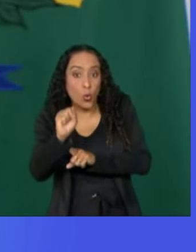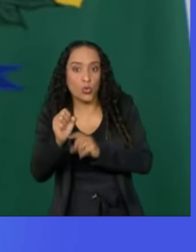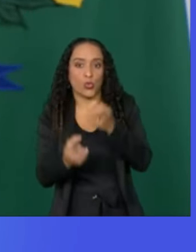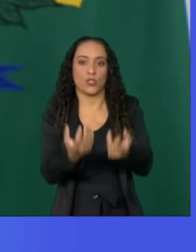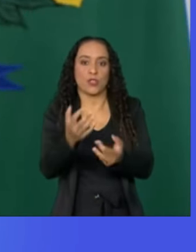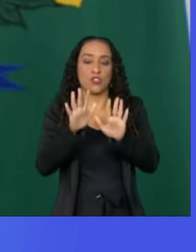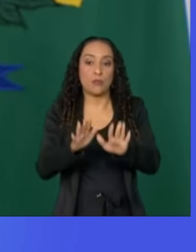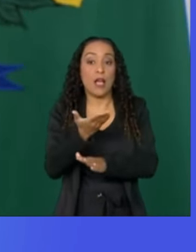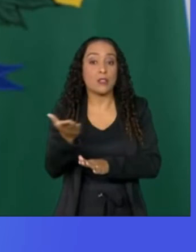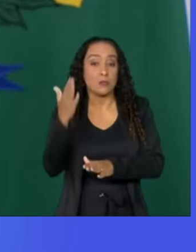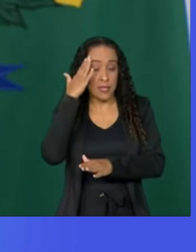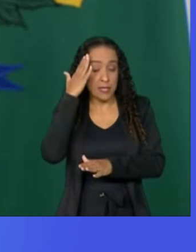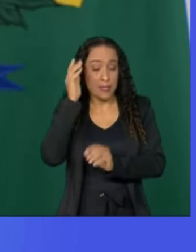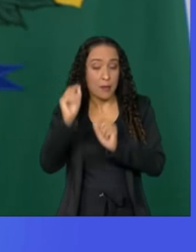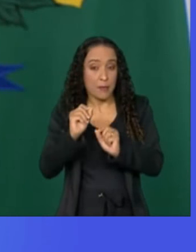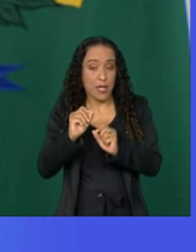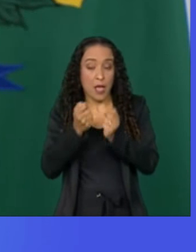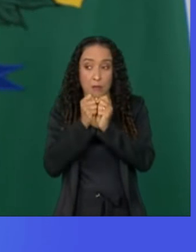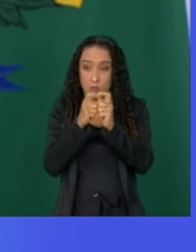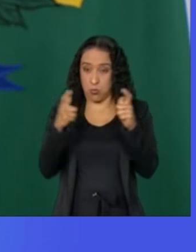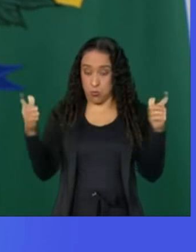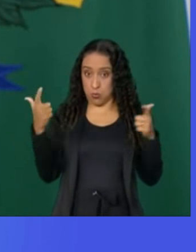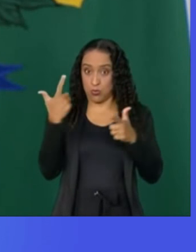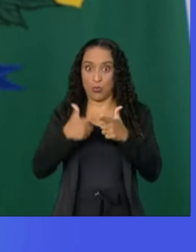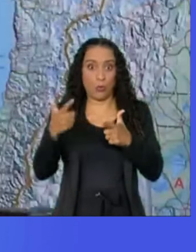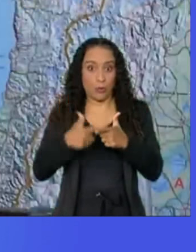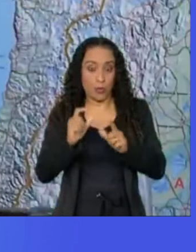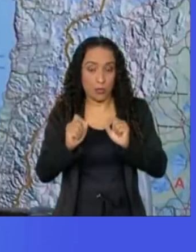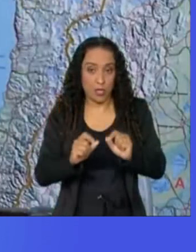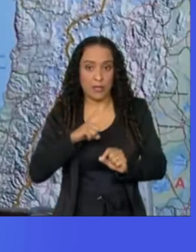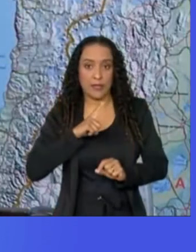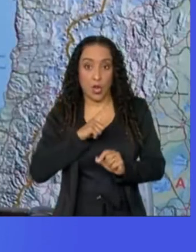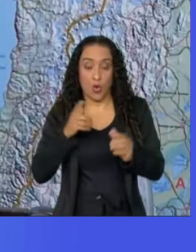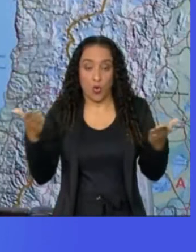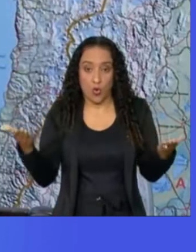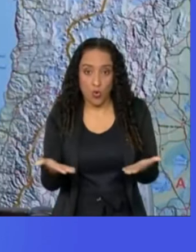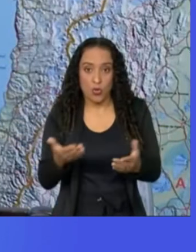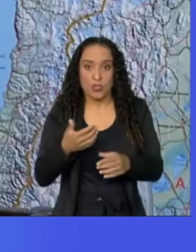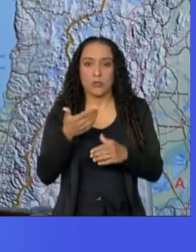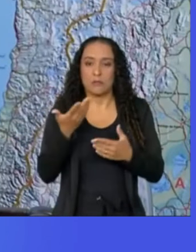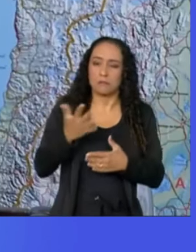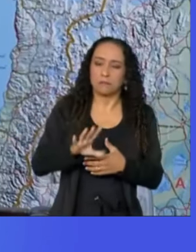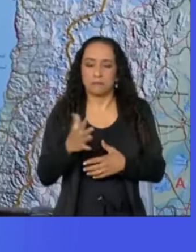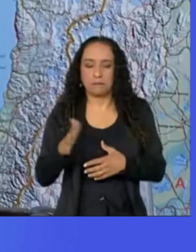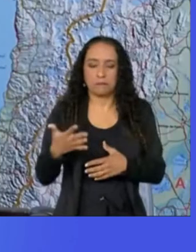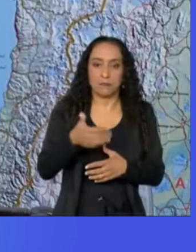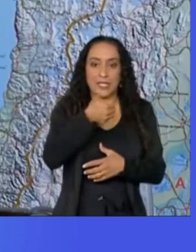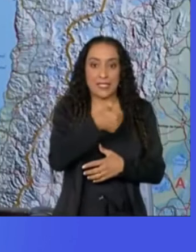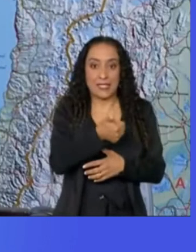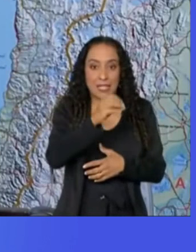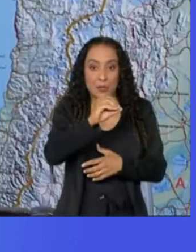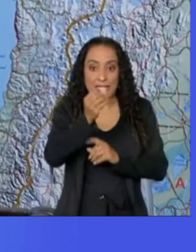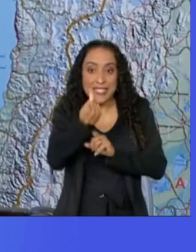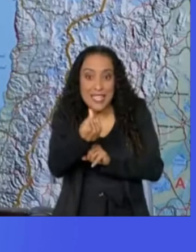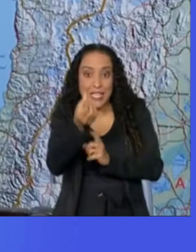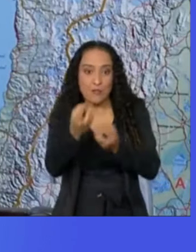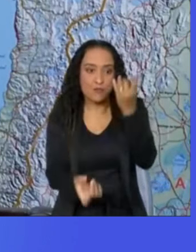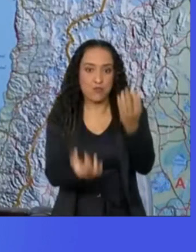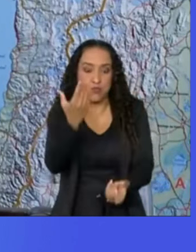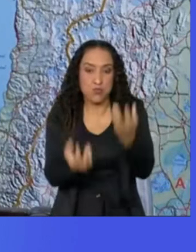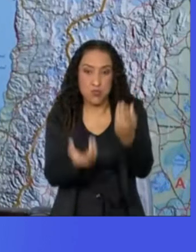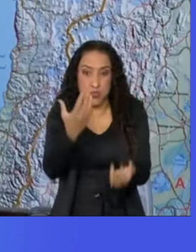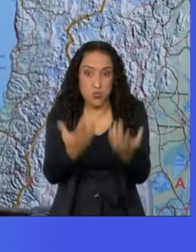pros senhores ter uma ideia da magnitude do problema nós temos hoje cerca de 106 incêndios